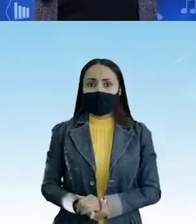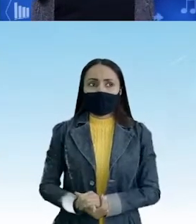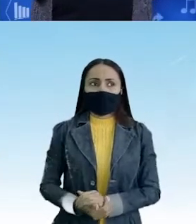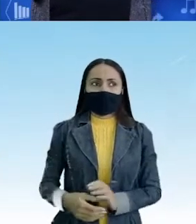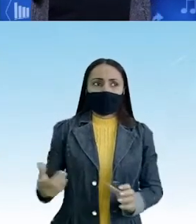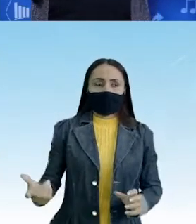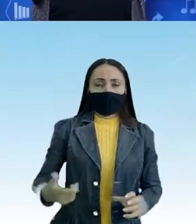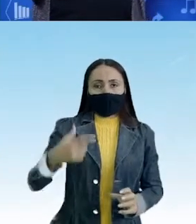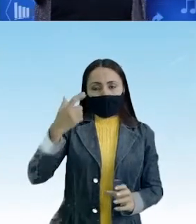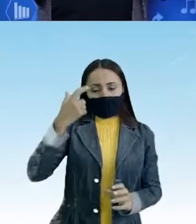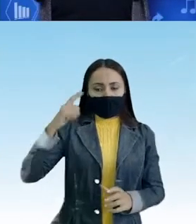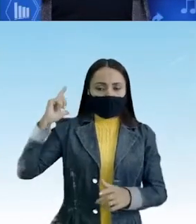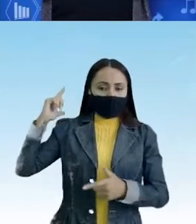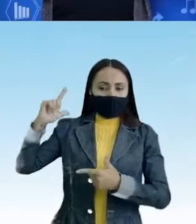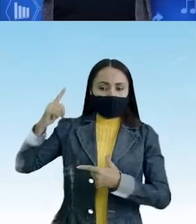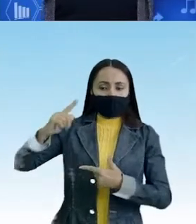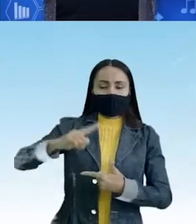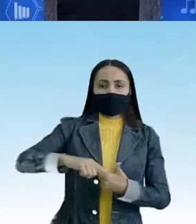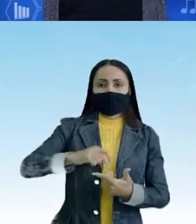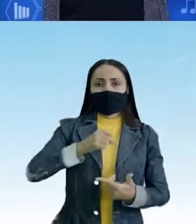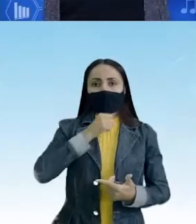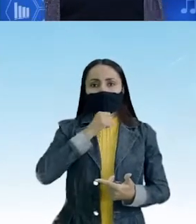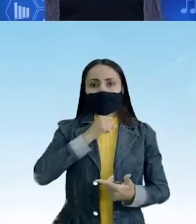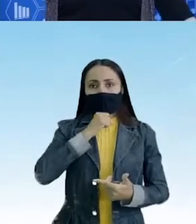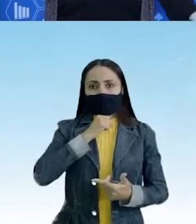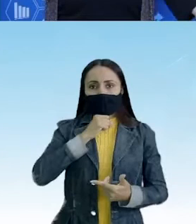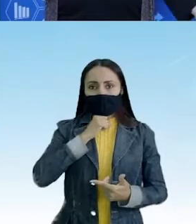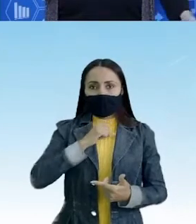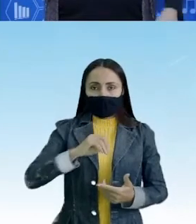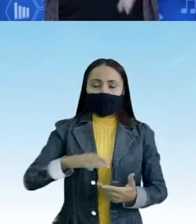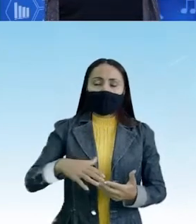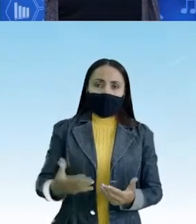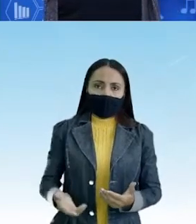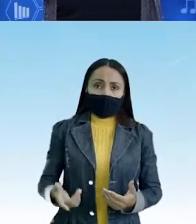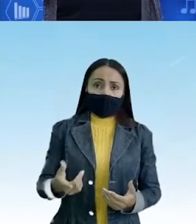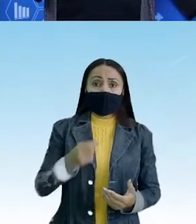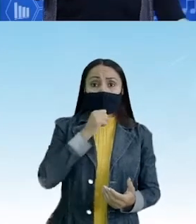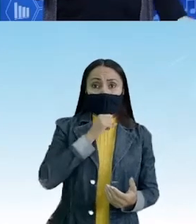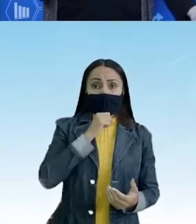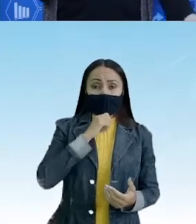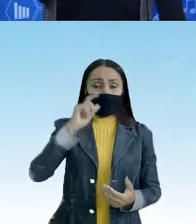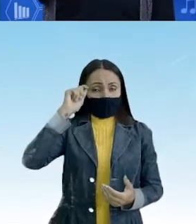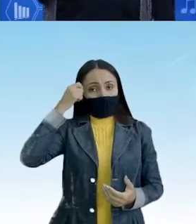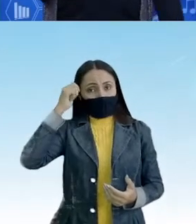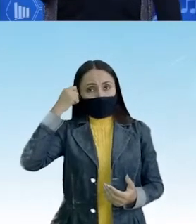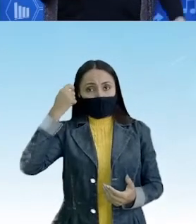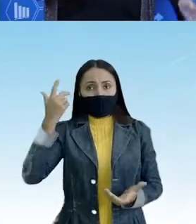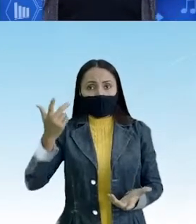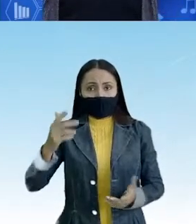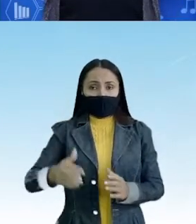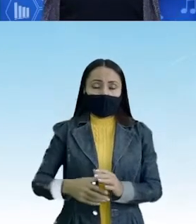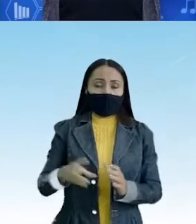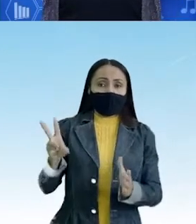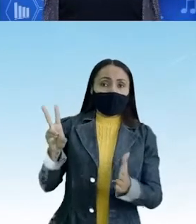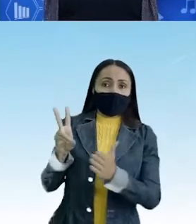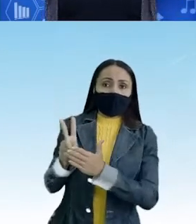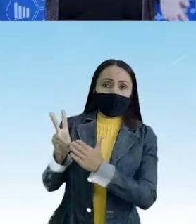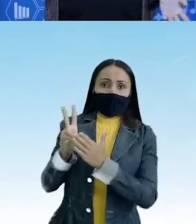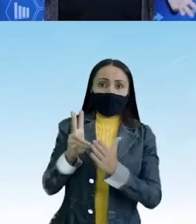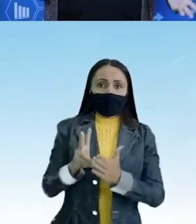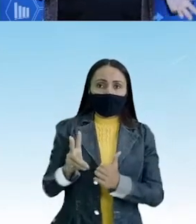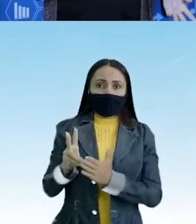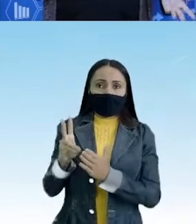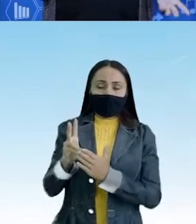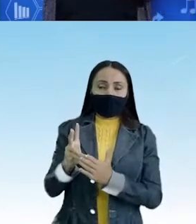minha tradição, minha avó, eu tenho descendência de avó negra, avó indígena, da avó dos avós dos